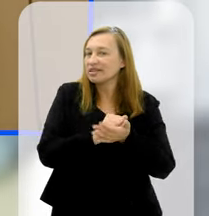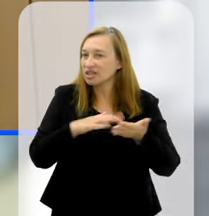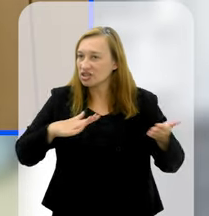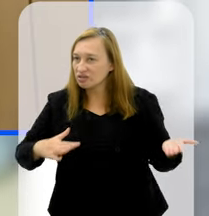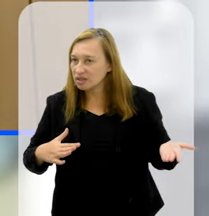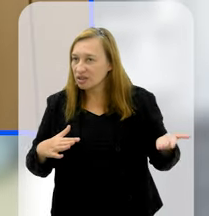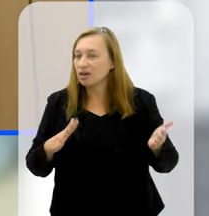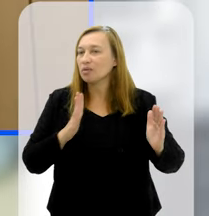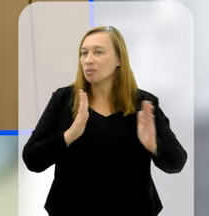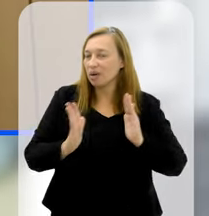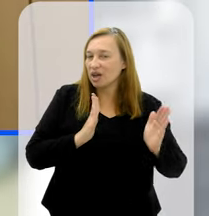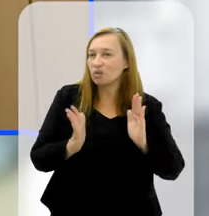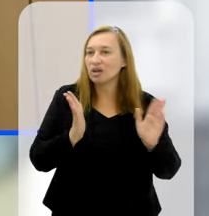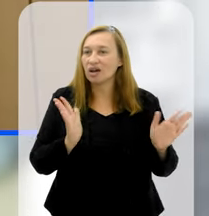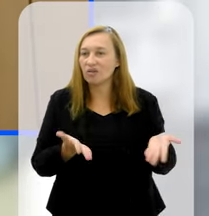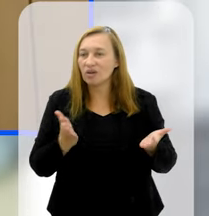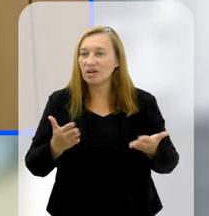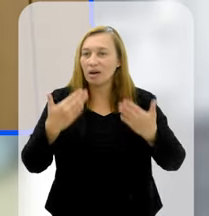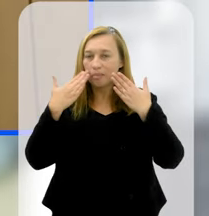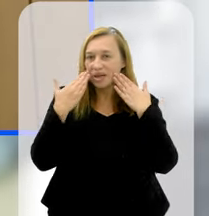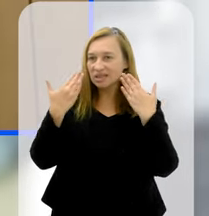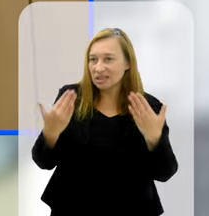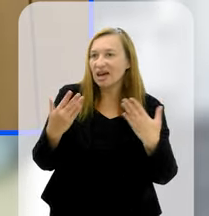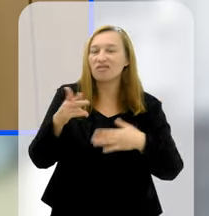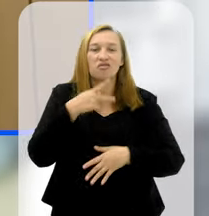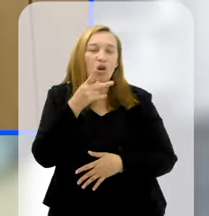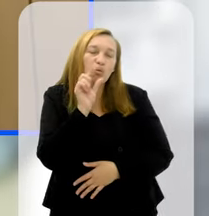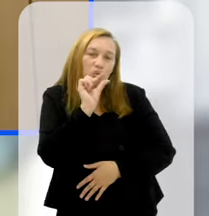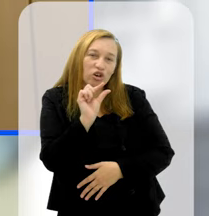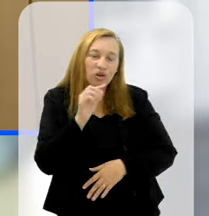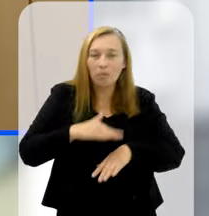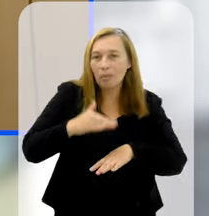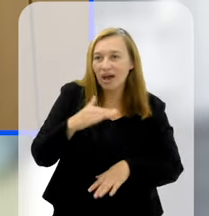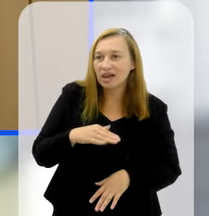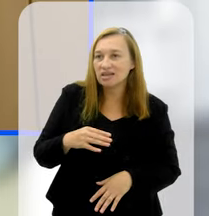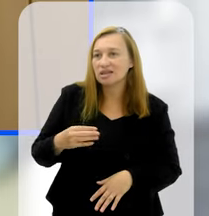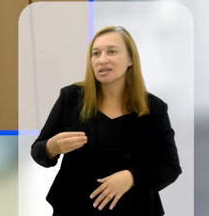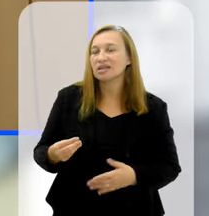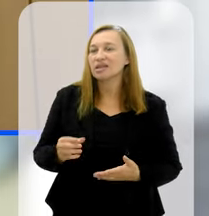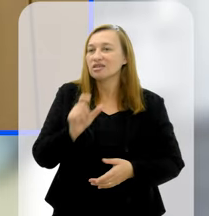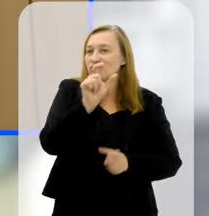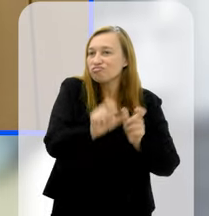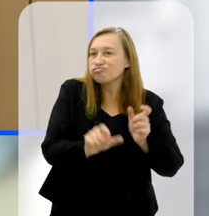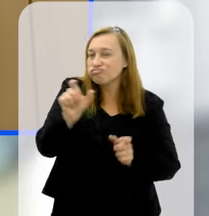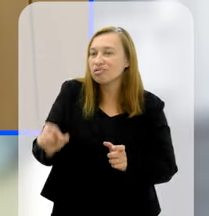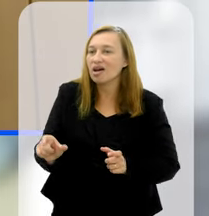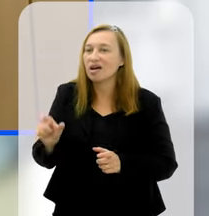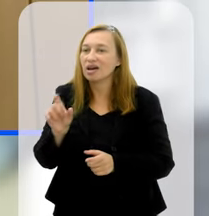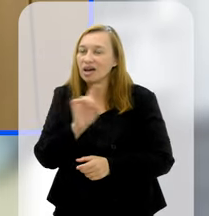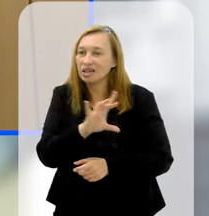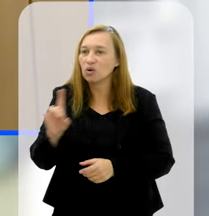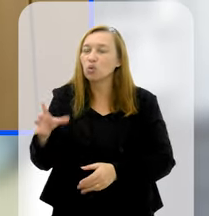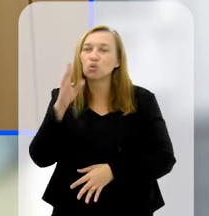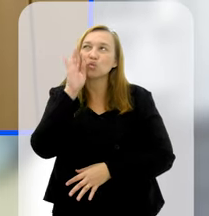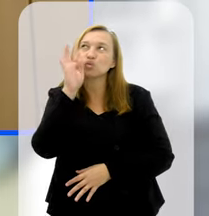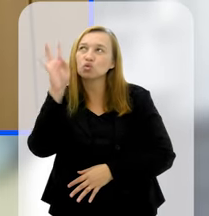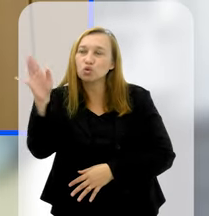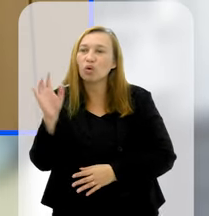retornamos às atividades do período agora, deles se apresentarem, falarem um pouco mais sobre eles e falarem de um